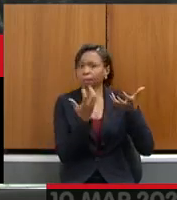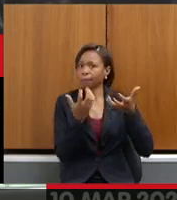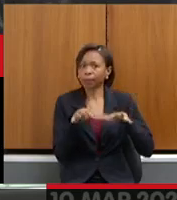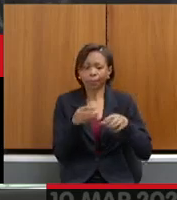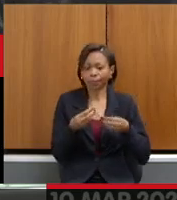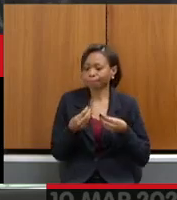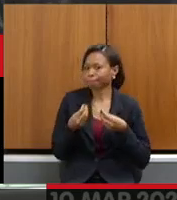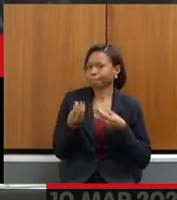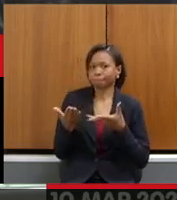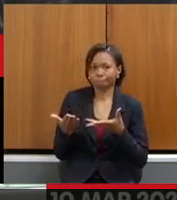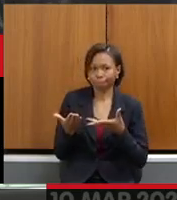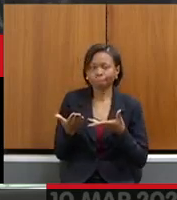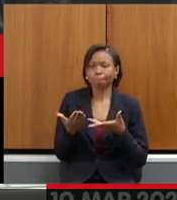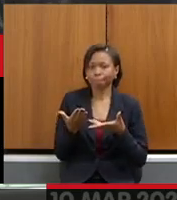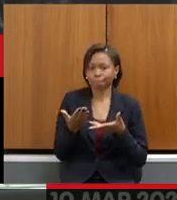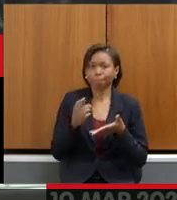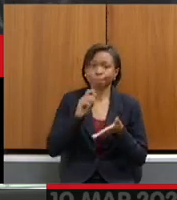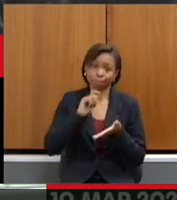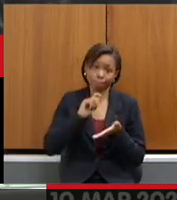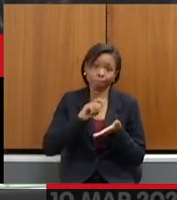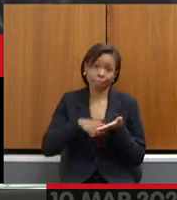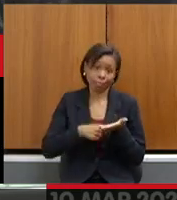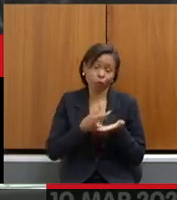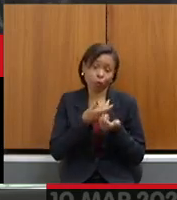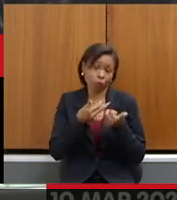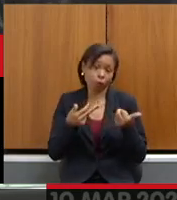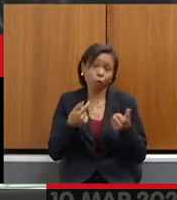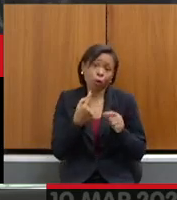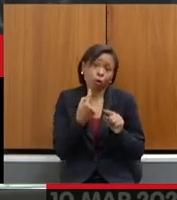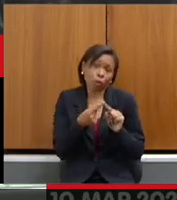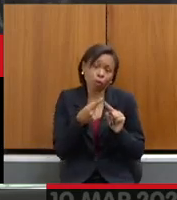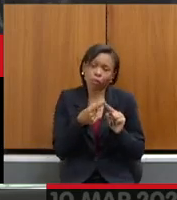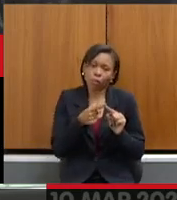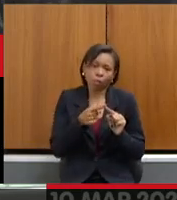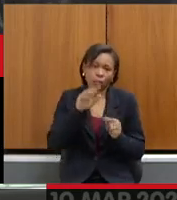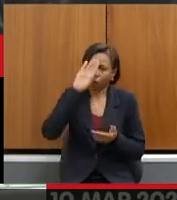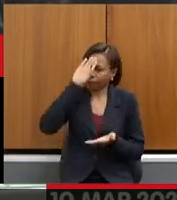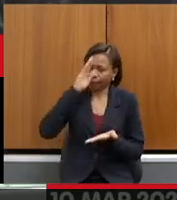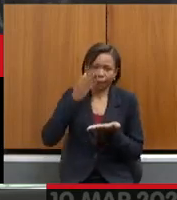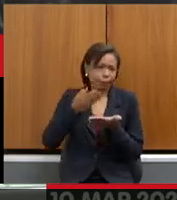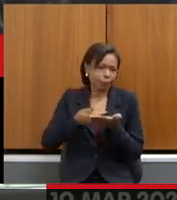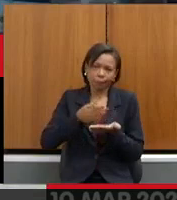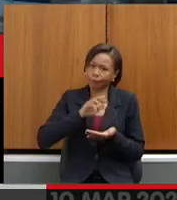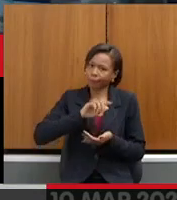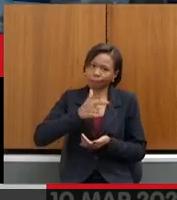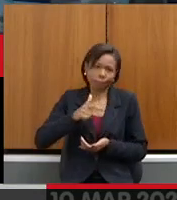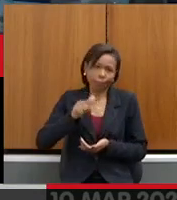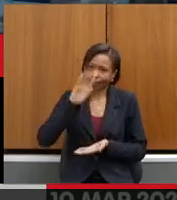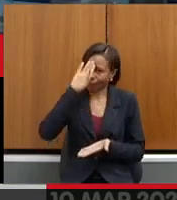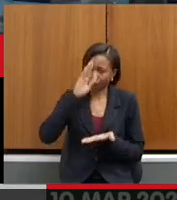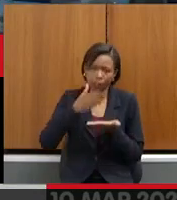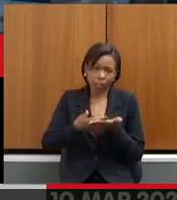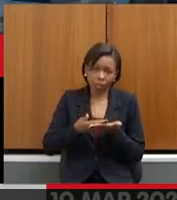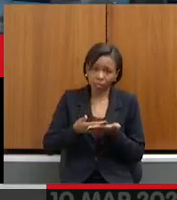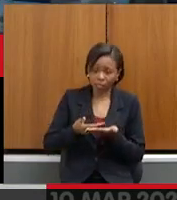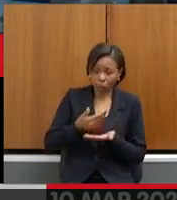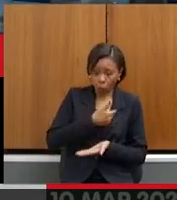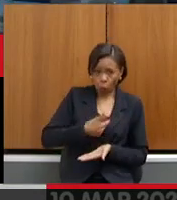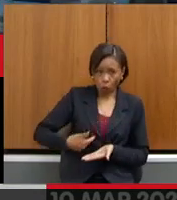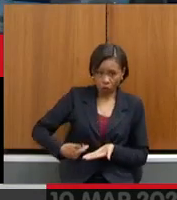pela pela não acreditarem que o estado poderia Honrar com esses compromissos